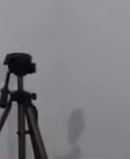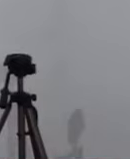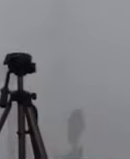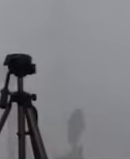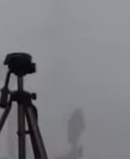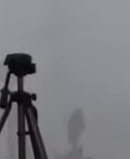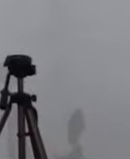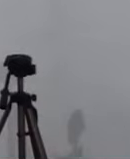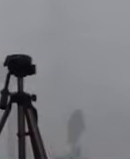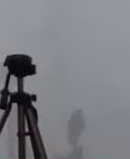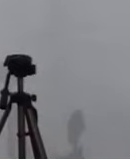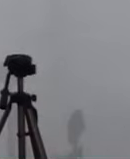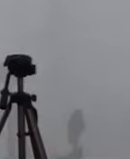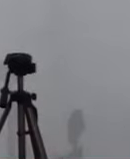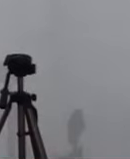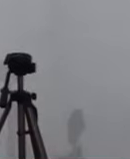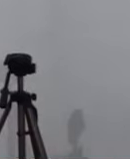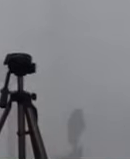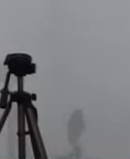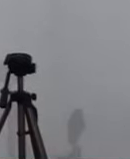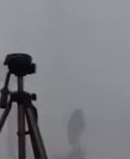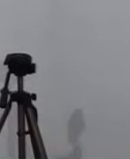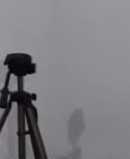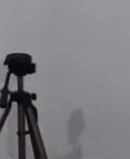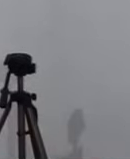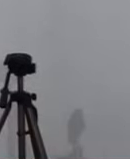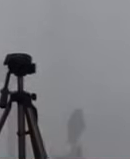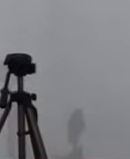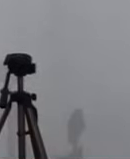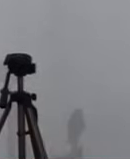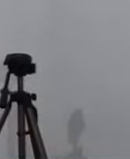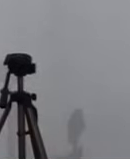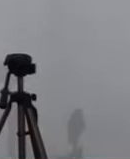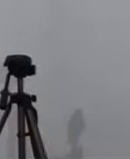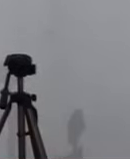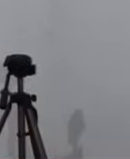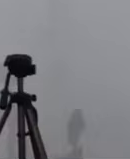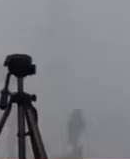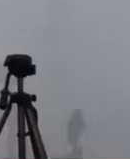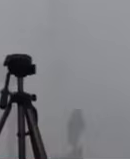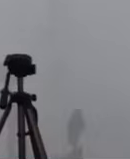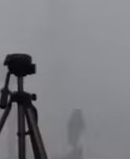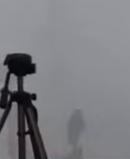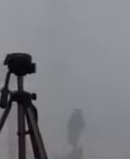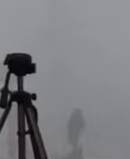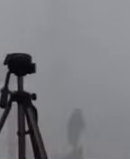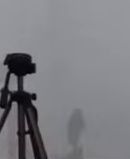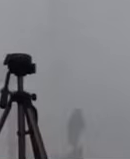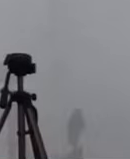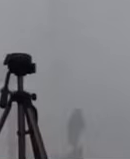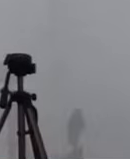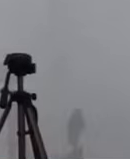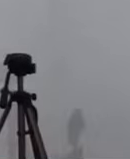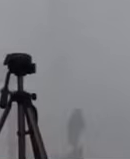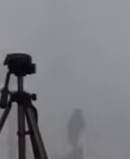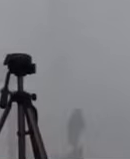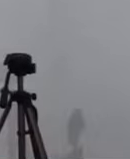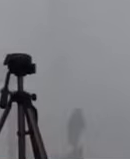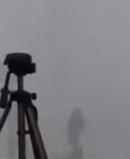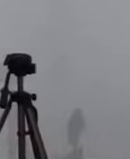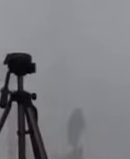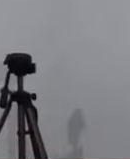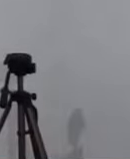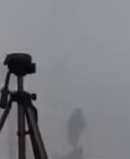nossa obrigação, estamos entregando aqui o candidato eleito e estamos dizendo ao povo. Então, a diplomação é um